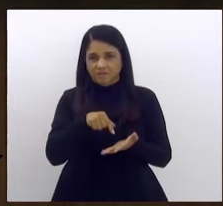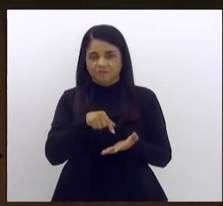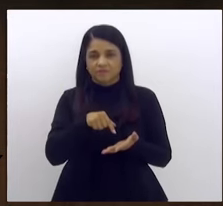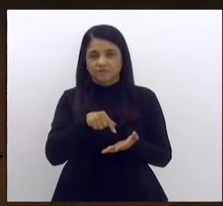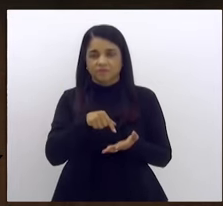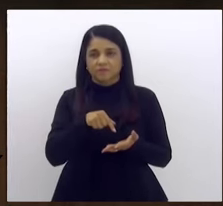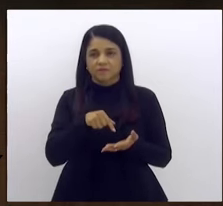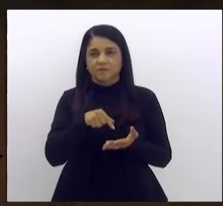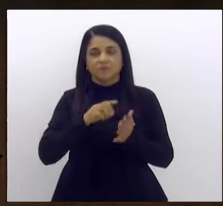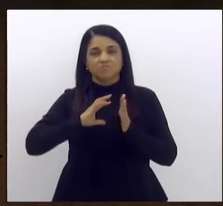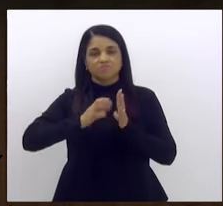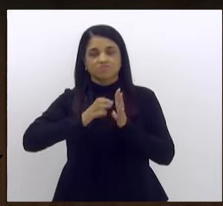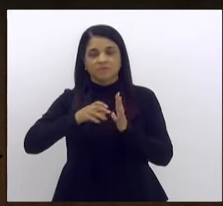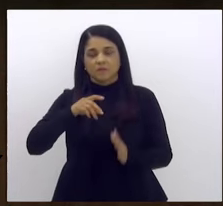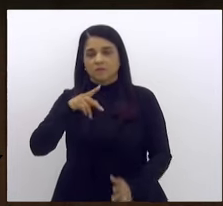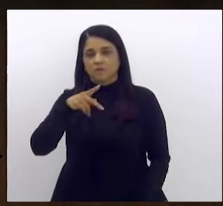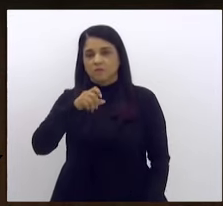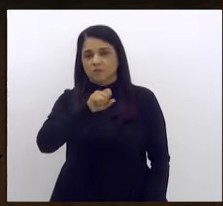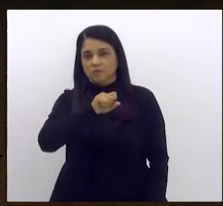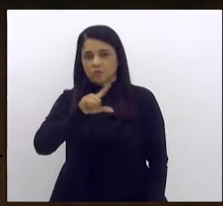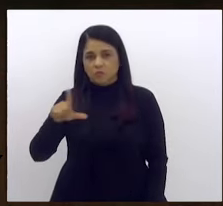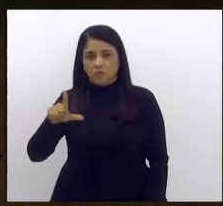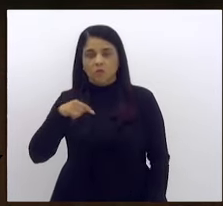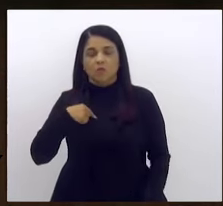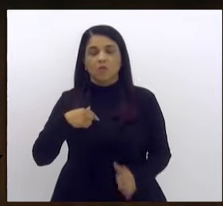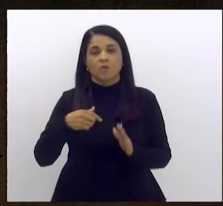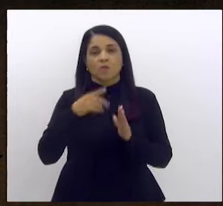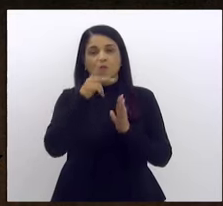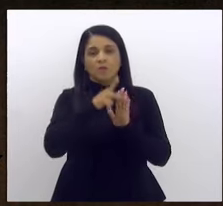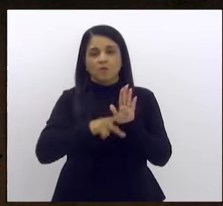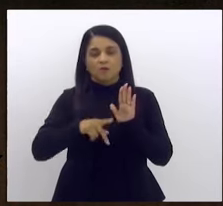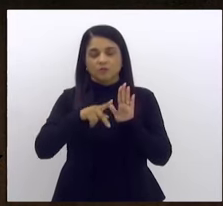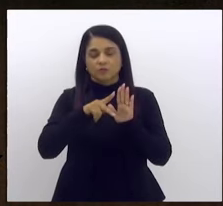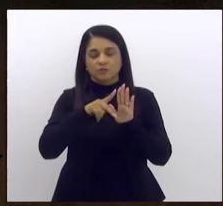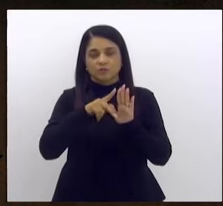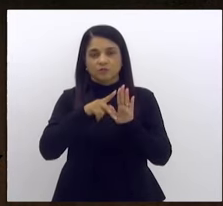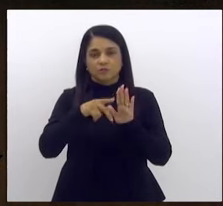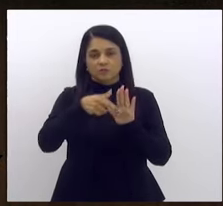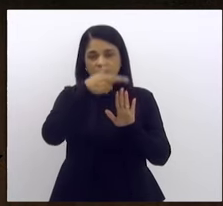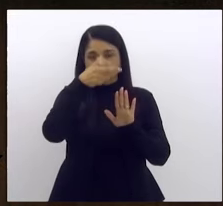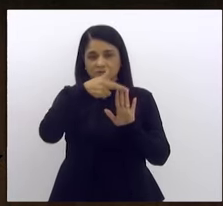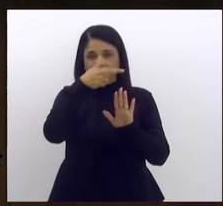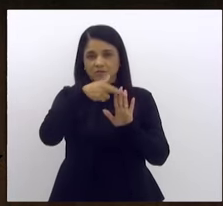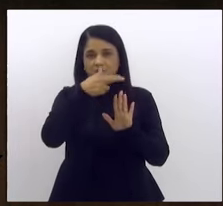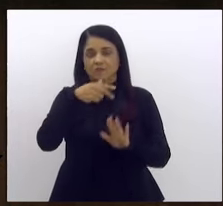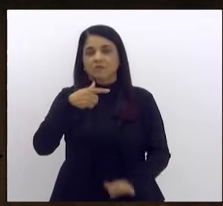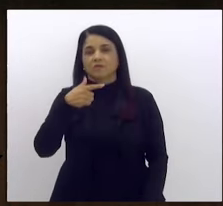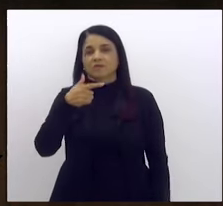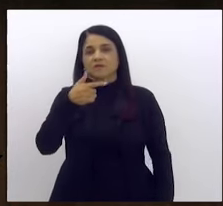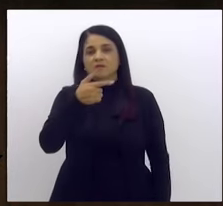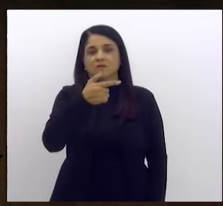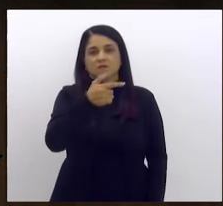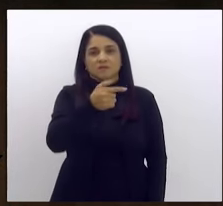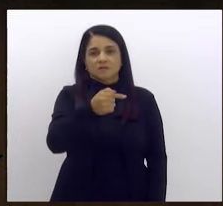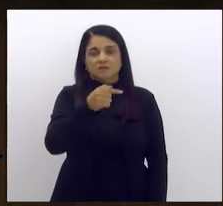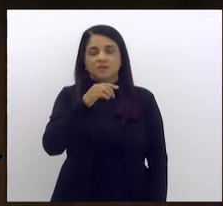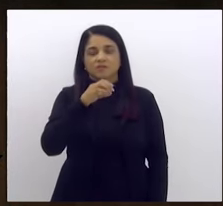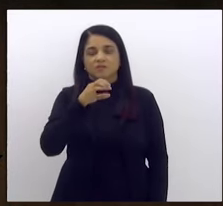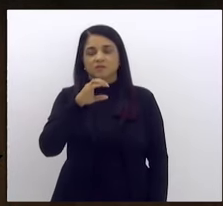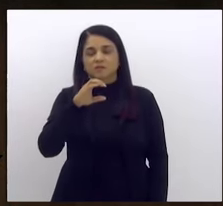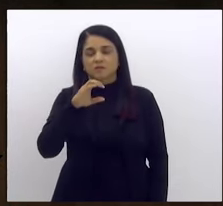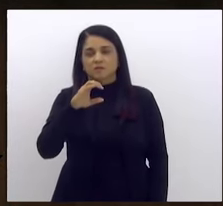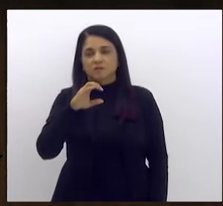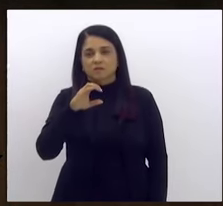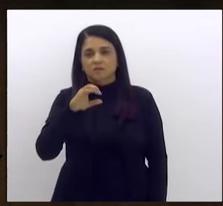da bancada do PSOL no projeto de resolução 362 de 23, 378 de 23 e